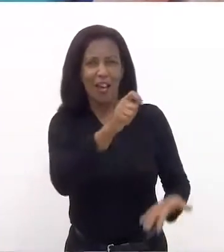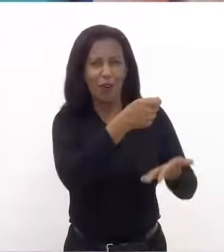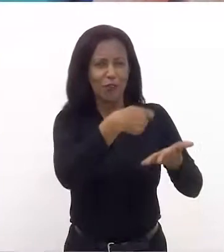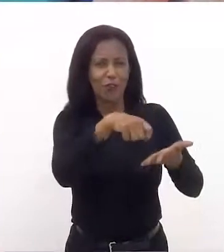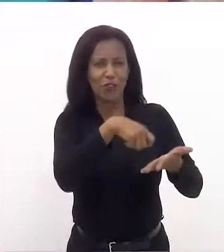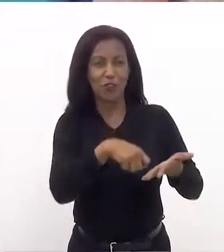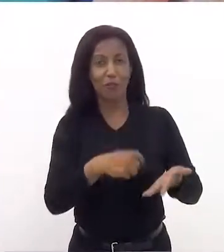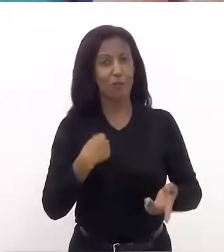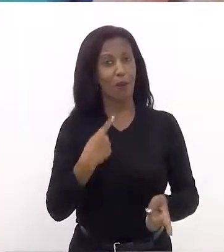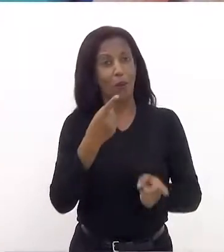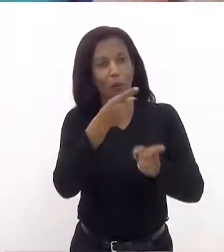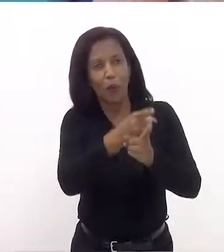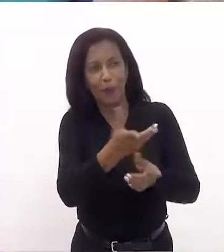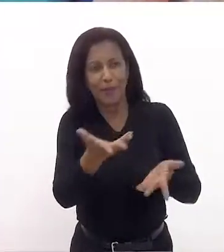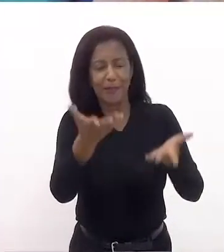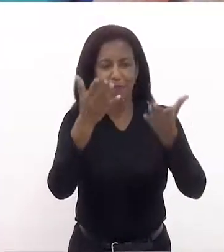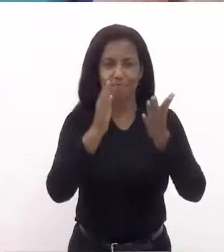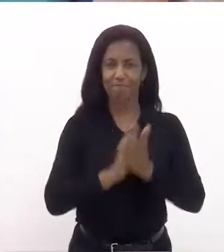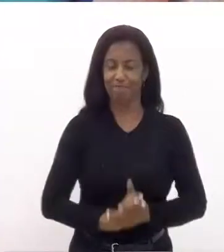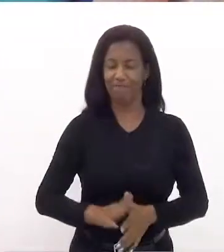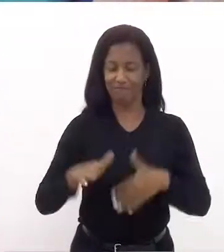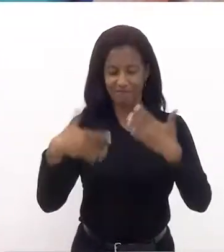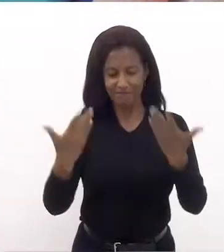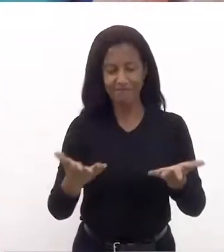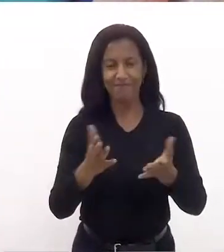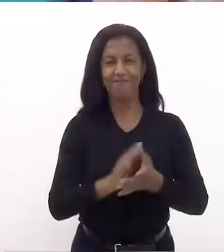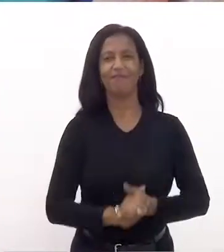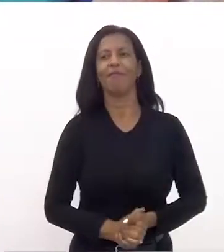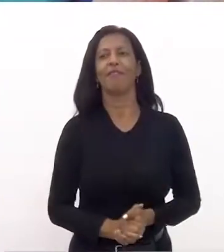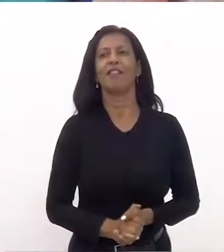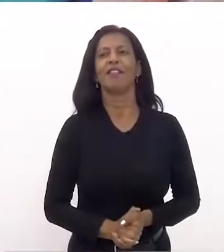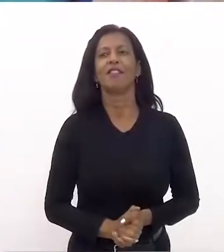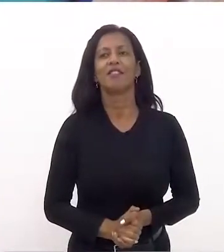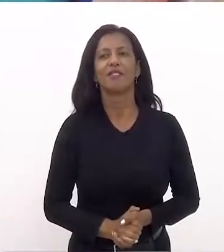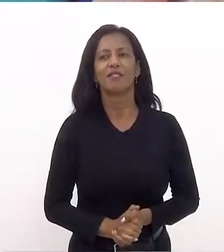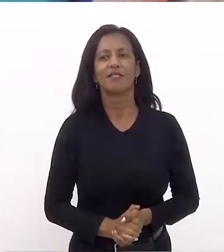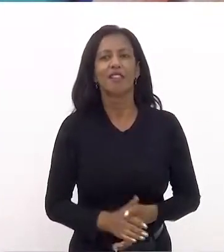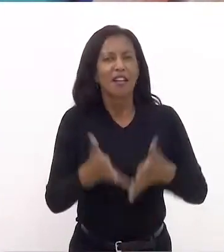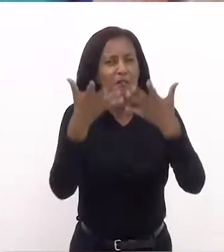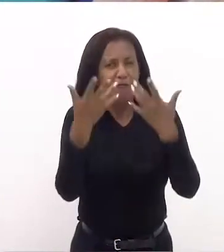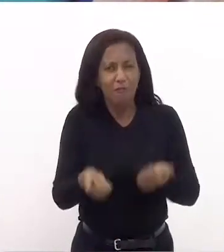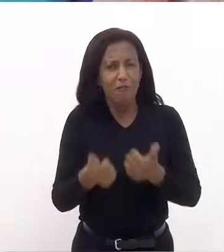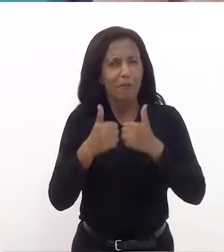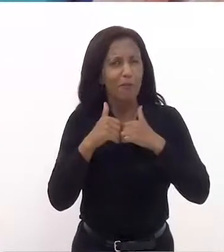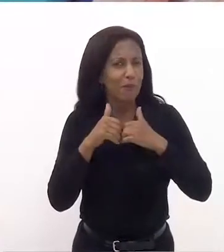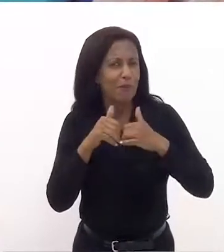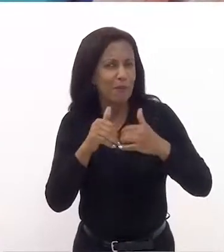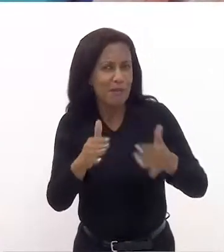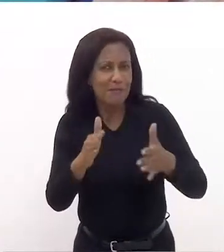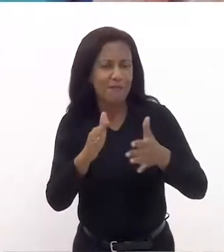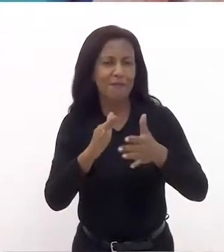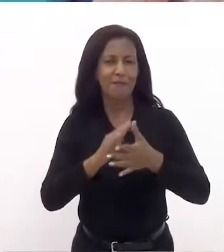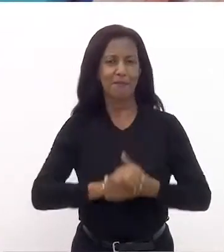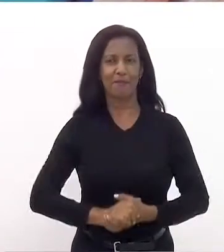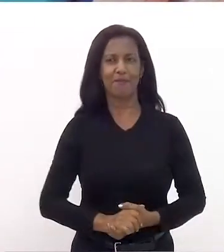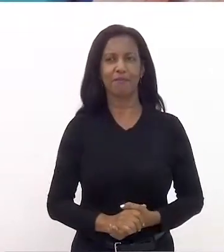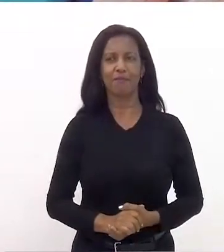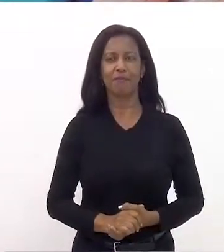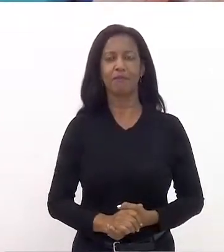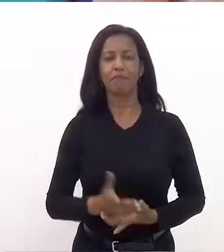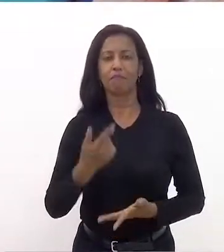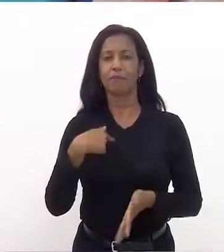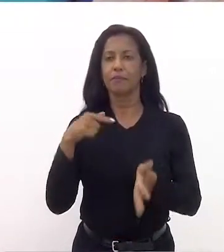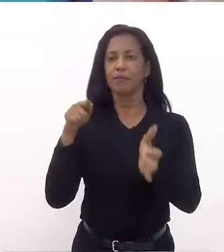poema sobre ele, mas não achei o poema, gente. Mas vamos lá, Gilberto. Vamos começar, eu queria começar